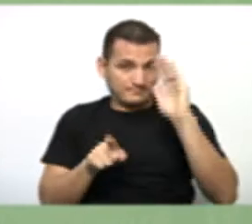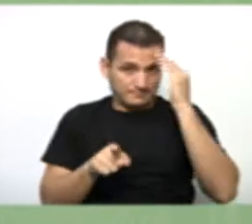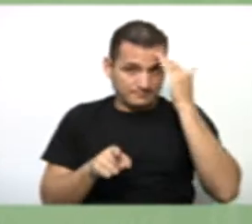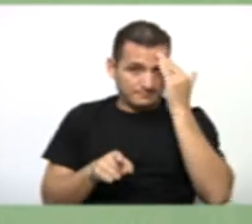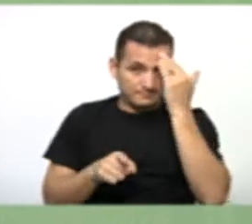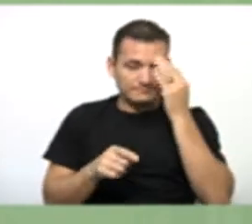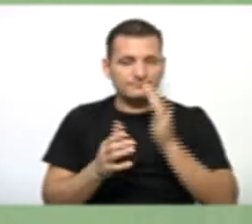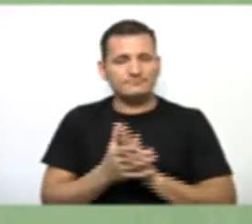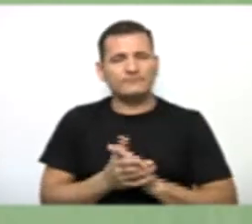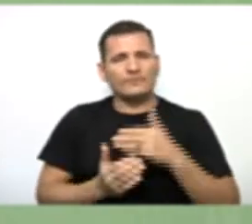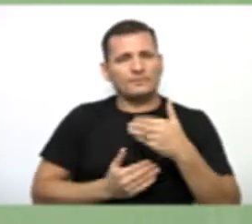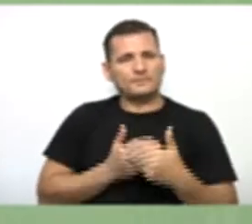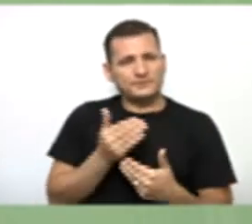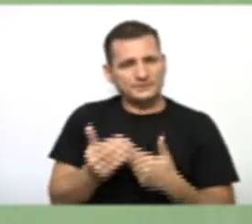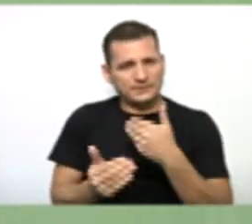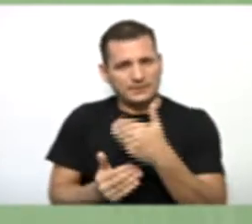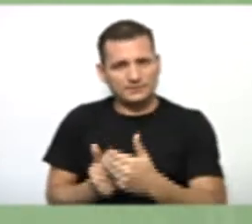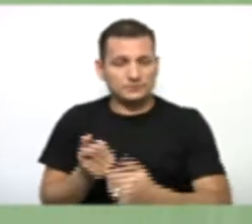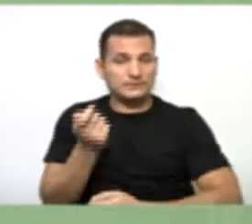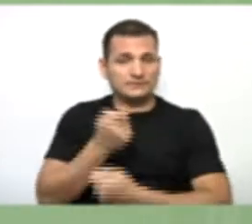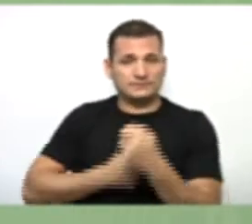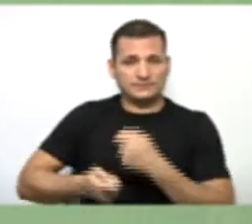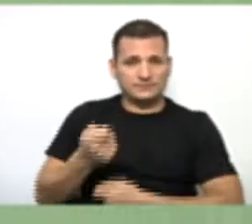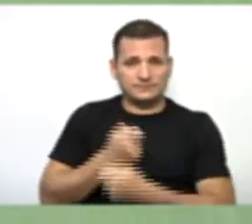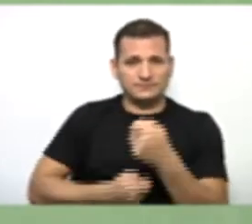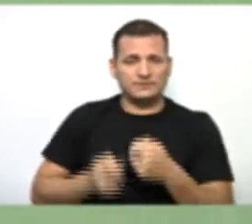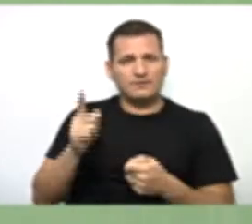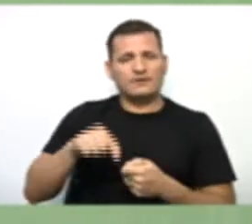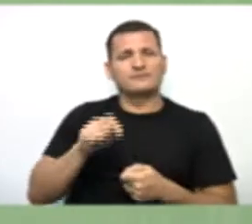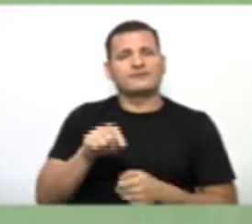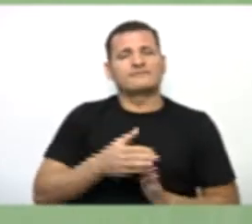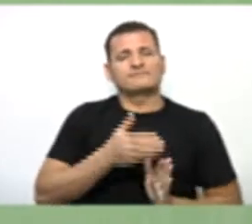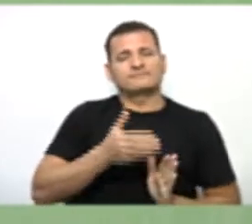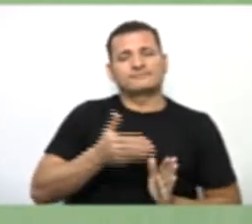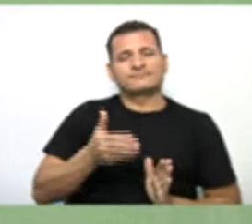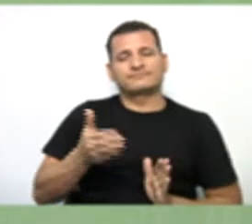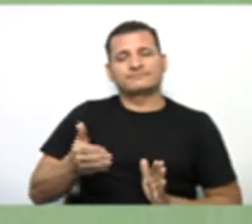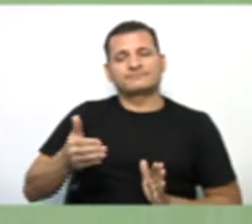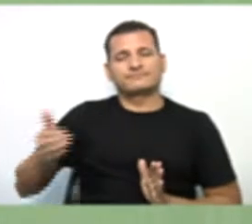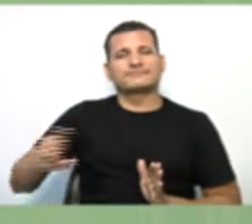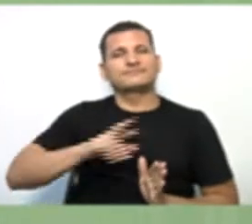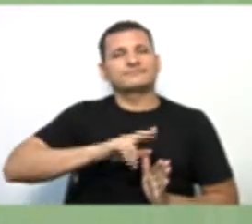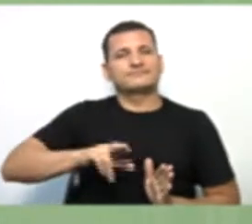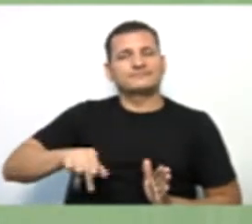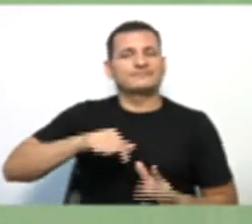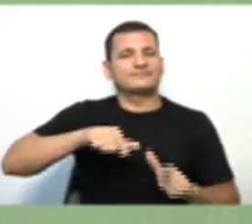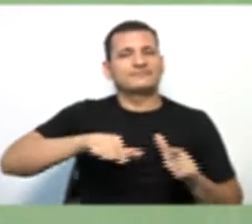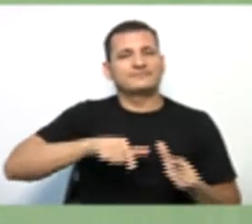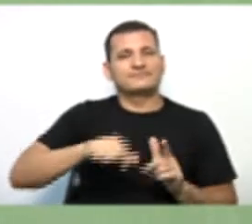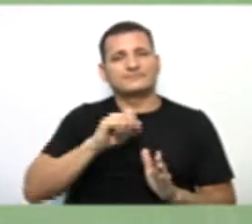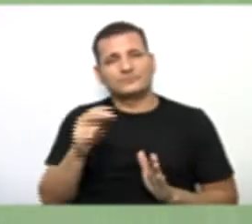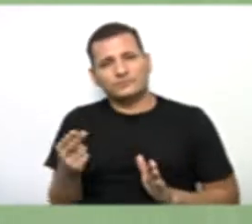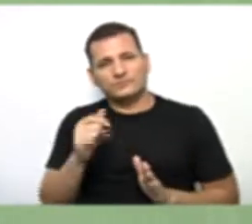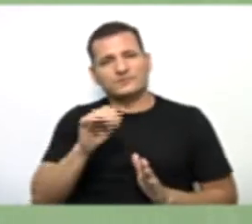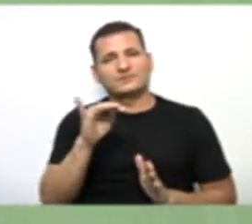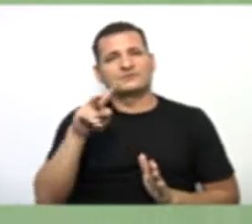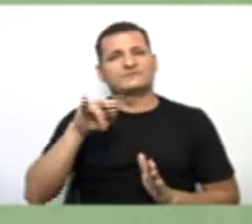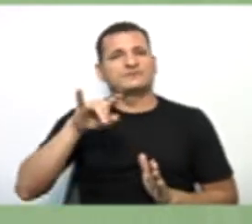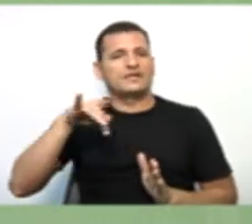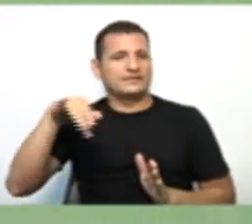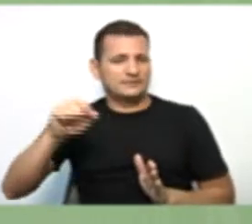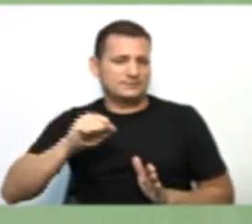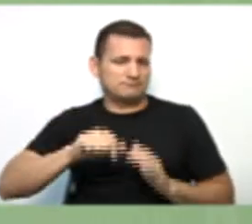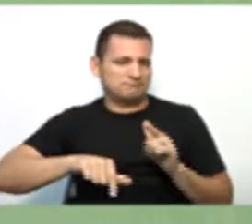entender que o processo de negociação é uma sequência de tarefas ou atividades que, ao